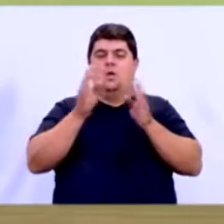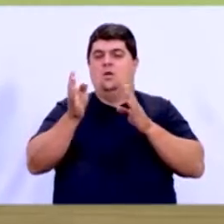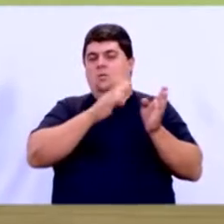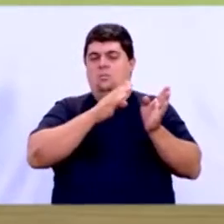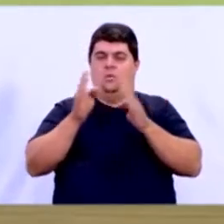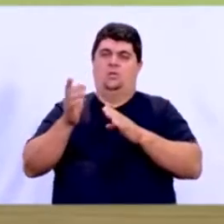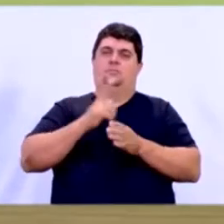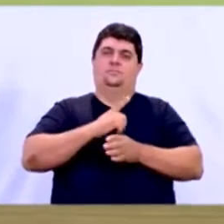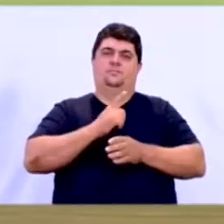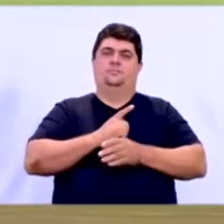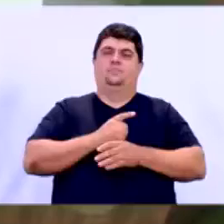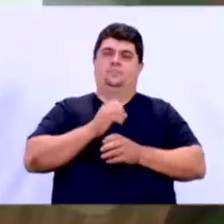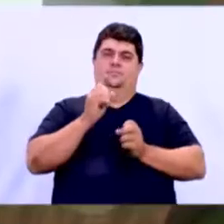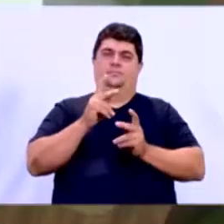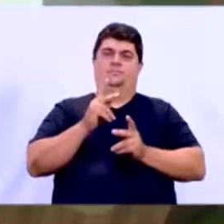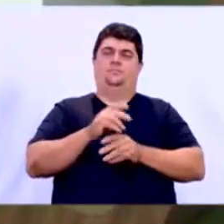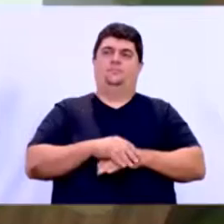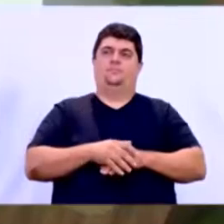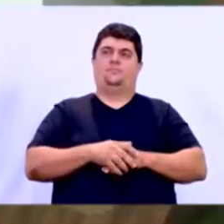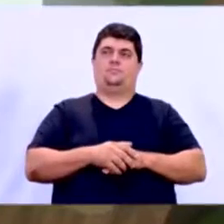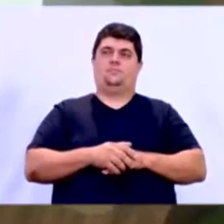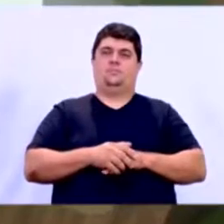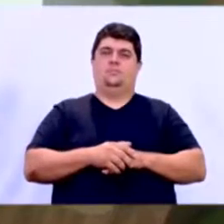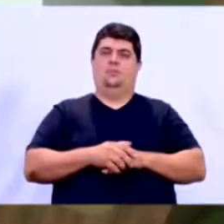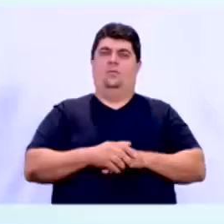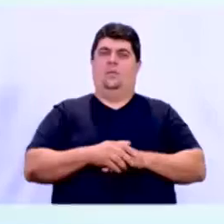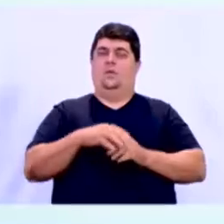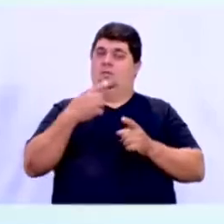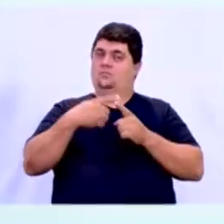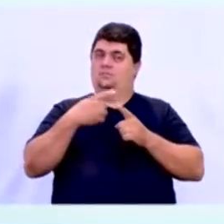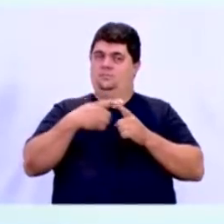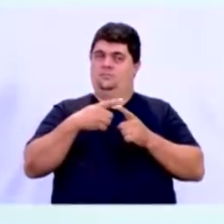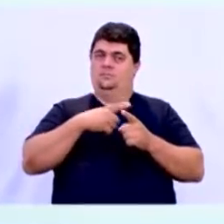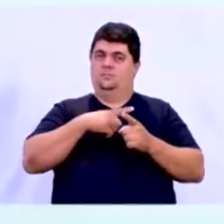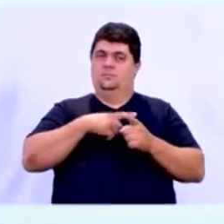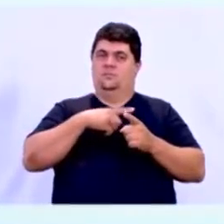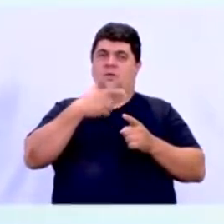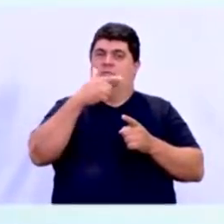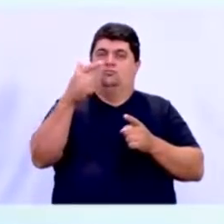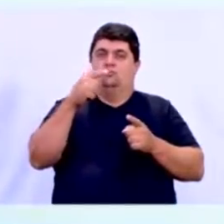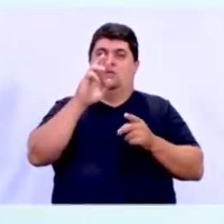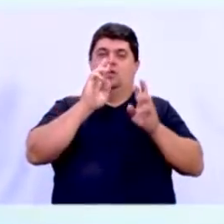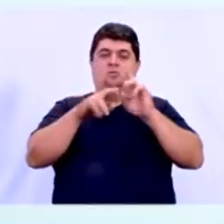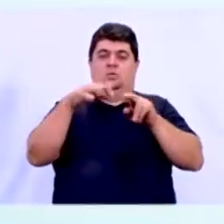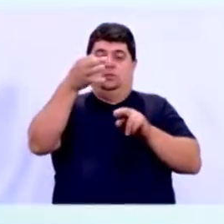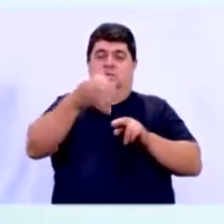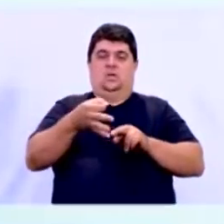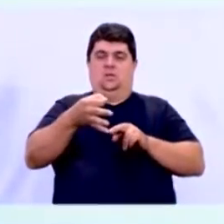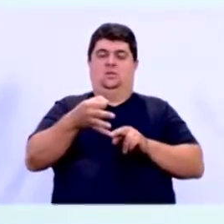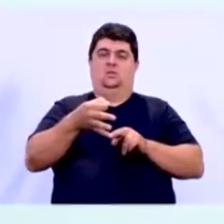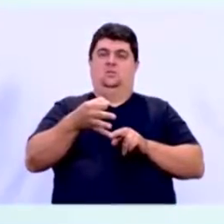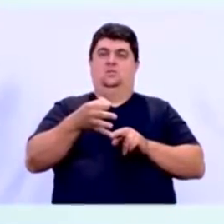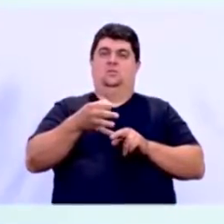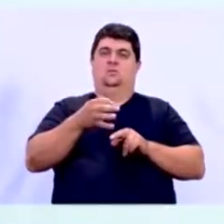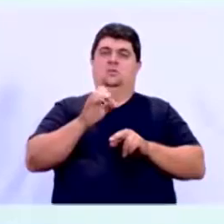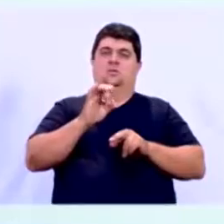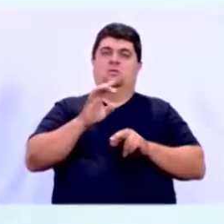das questões. Não é isso, professora? É isso mesmo. Até porque, como eu disse, não tem uma resposta correta. A resposta, ela depende da